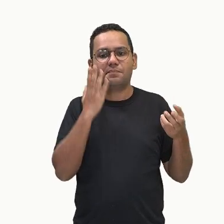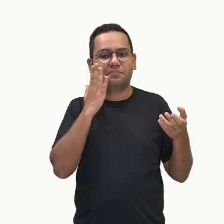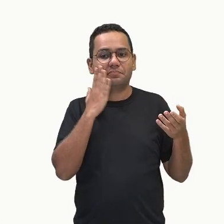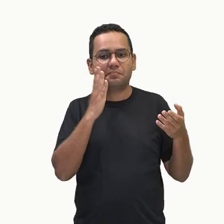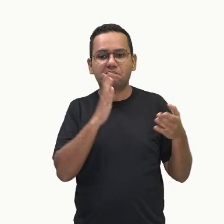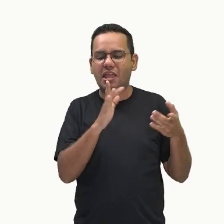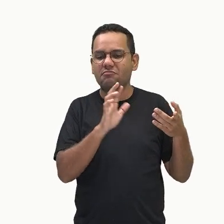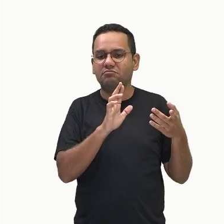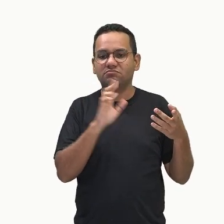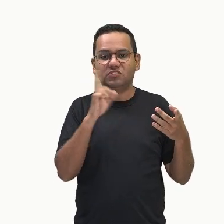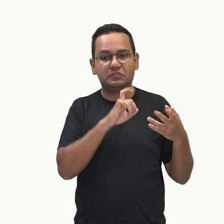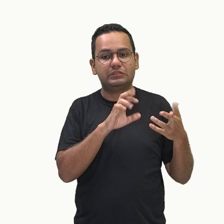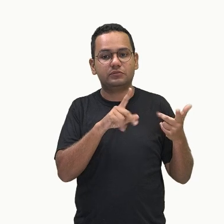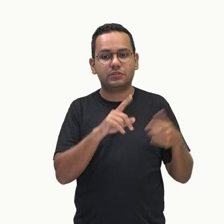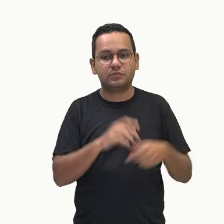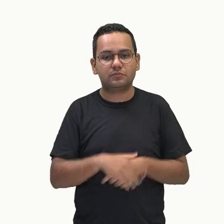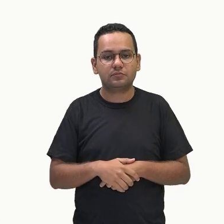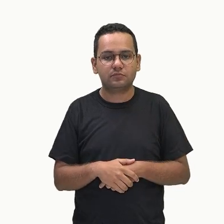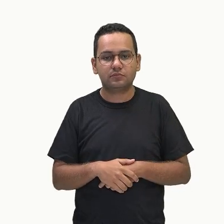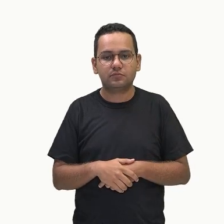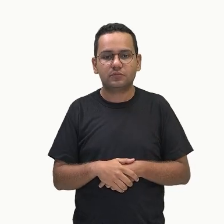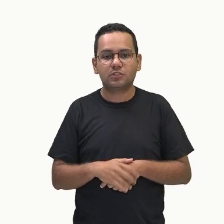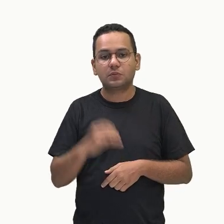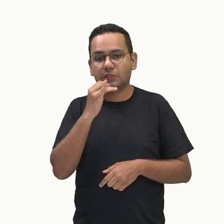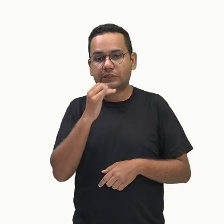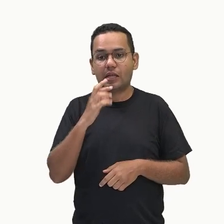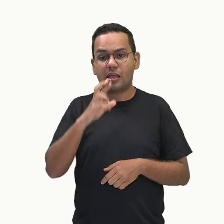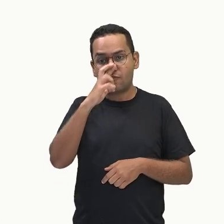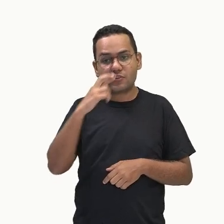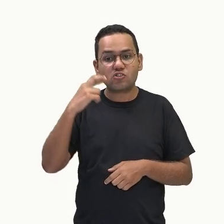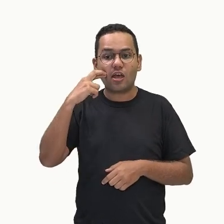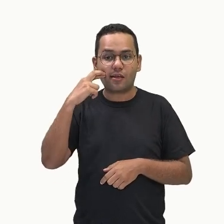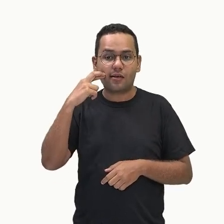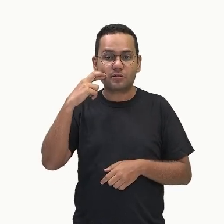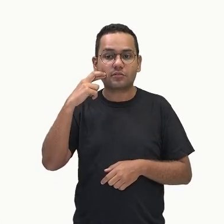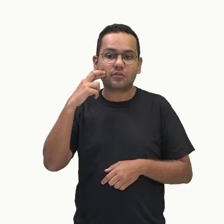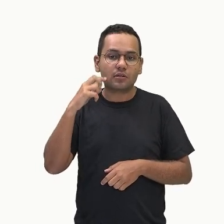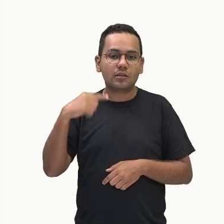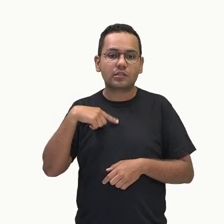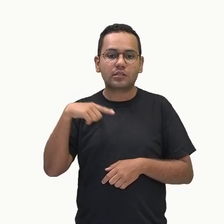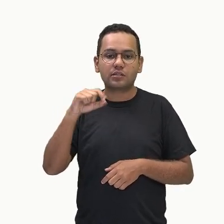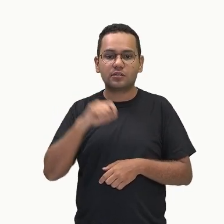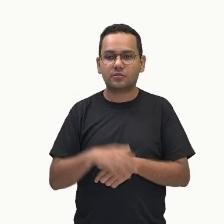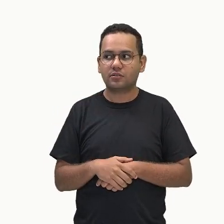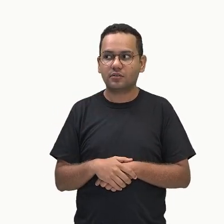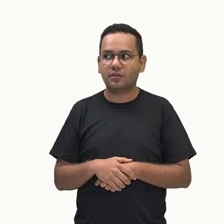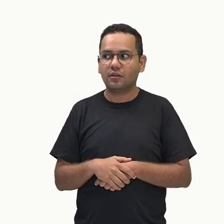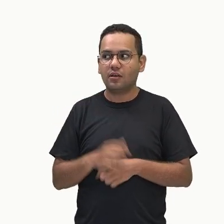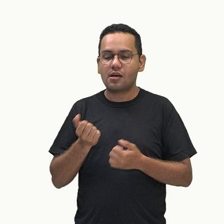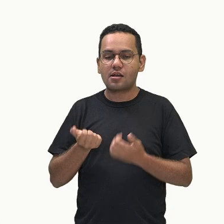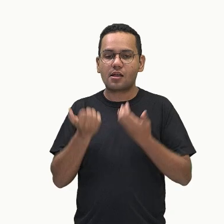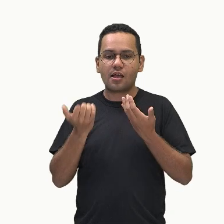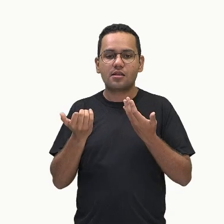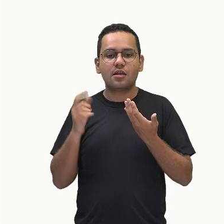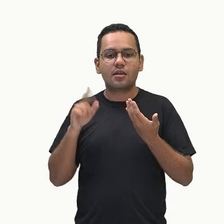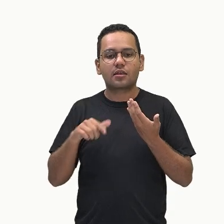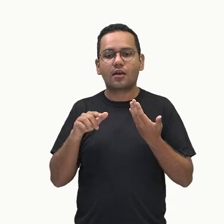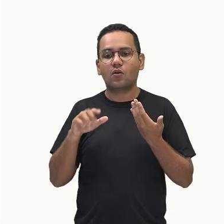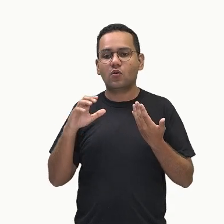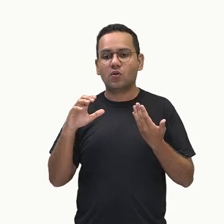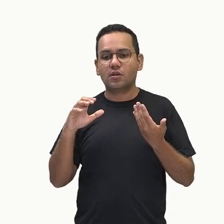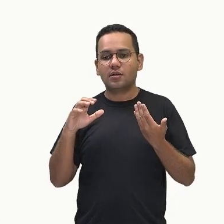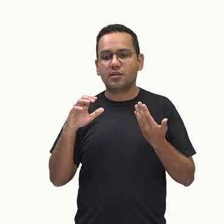diferenciar. O refrigerante, onde a indústria adiciona um gás chamado dióxido de